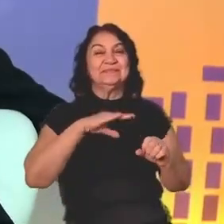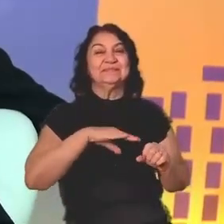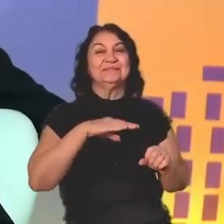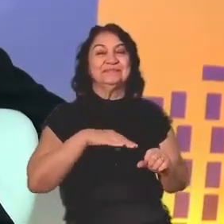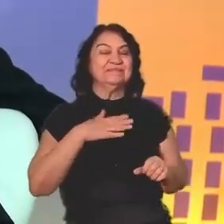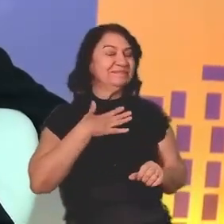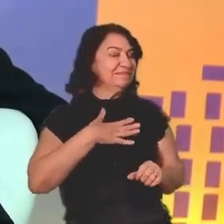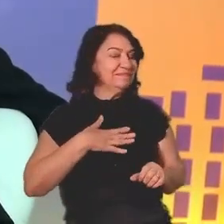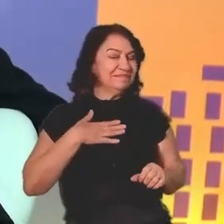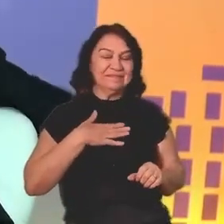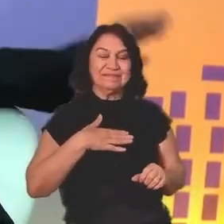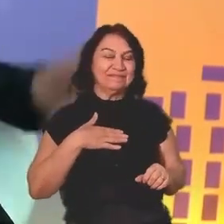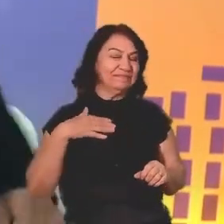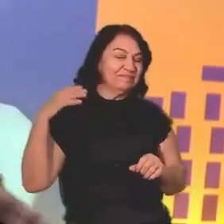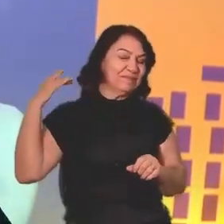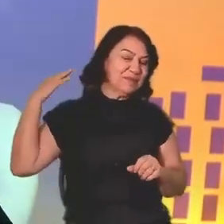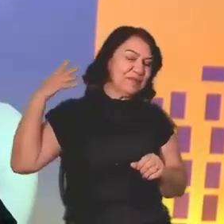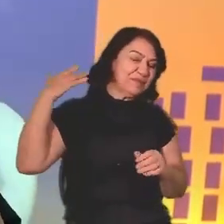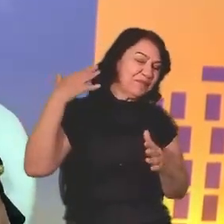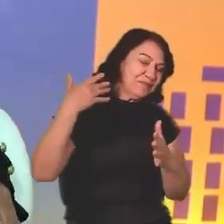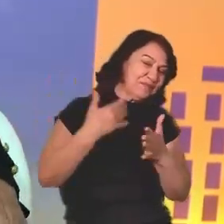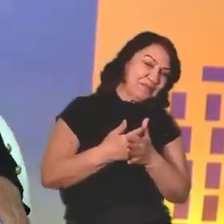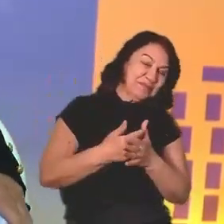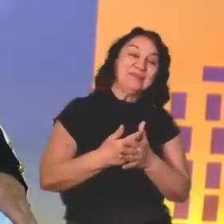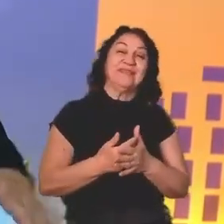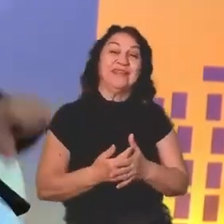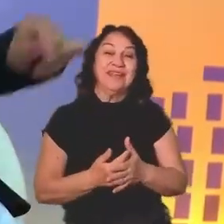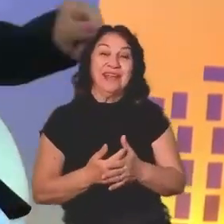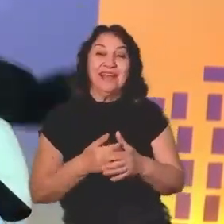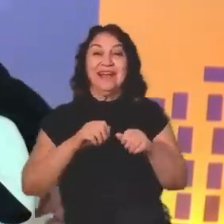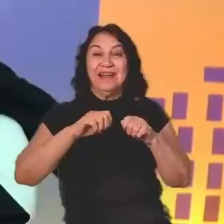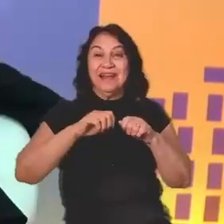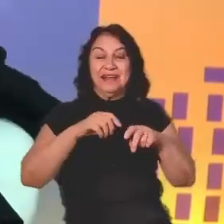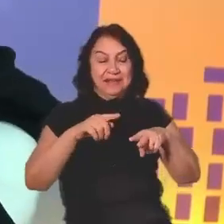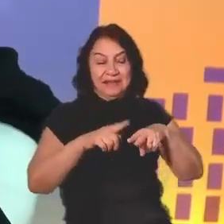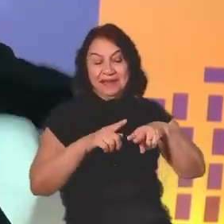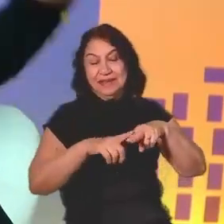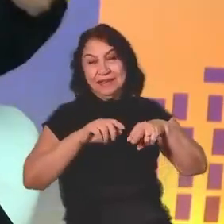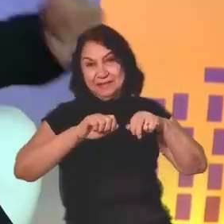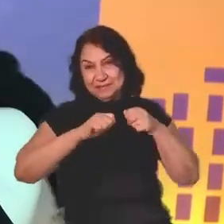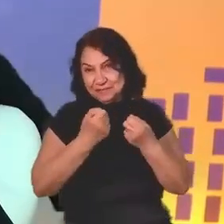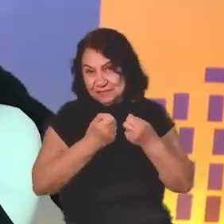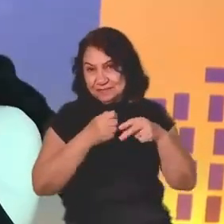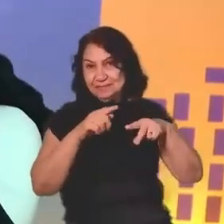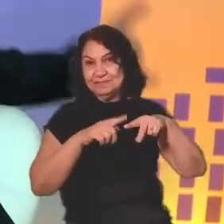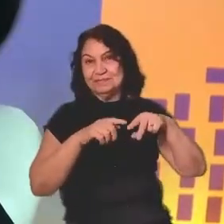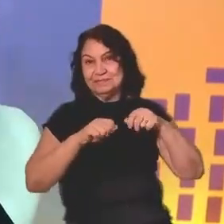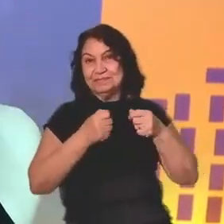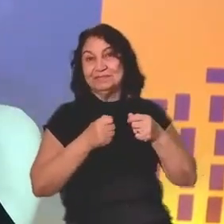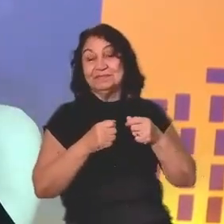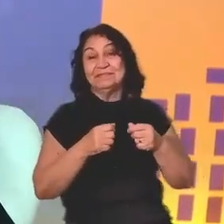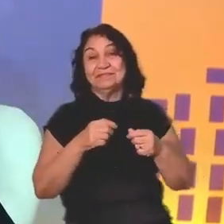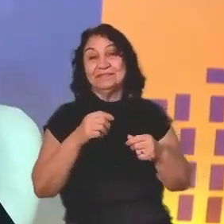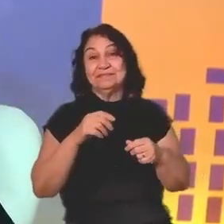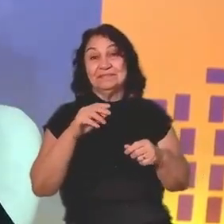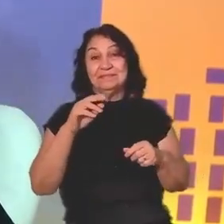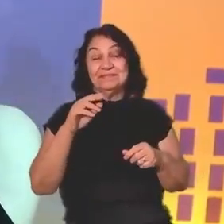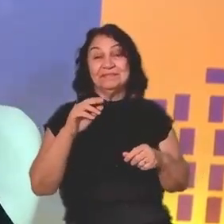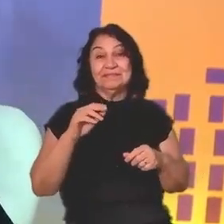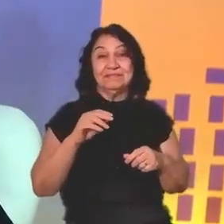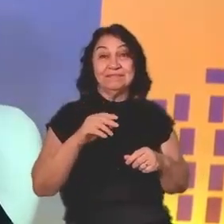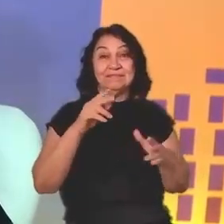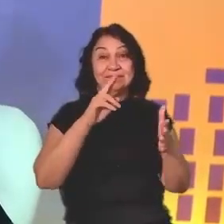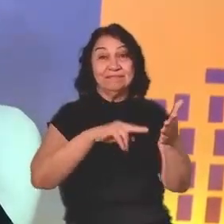português. E, quando eu quebrei minha perna, eu tinha 16 anos. Vocês acreditam que eu li